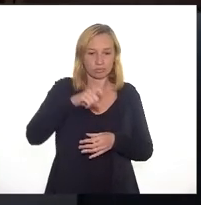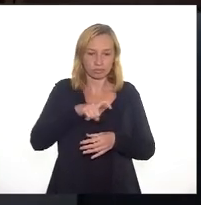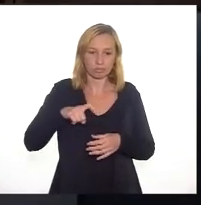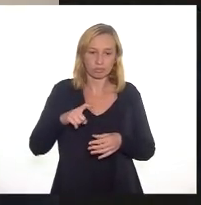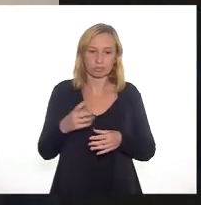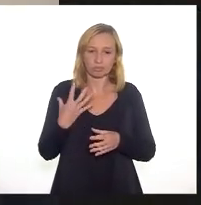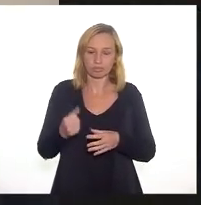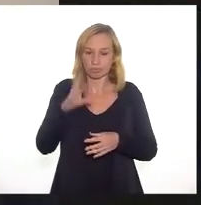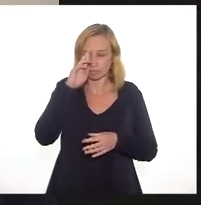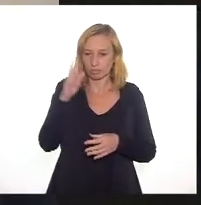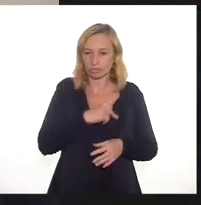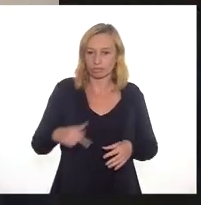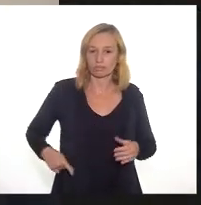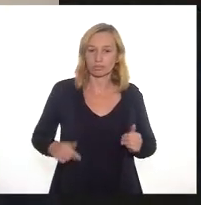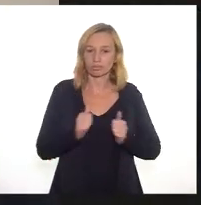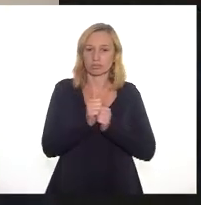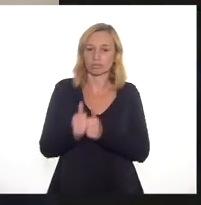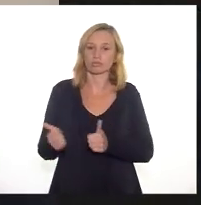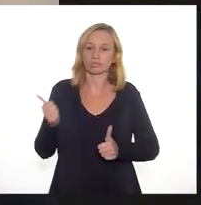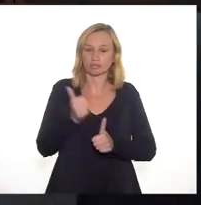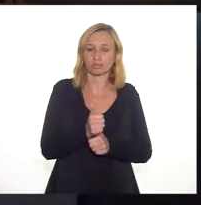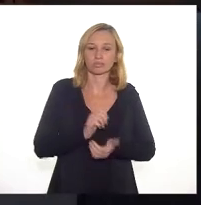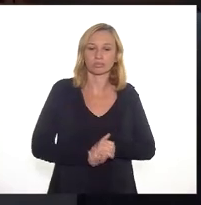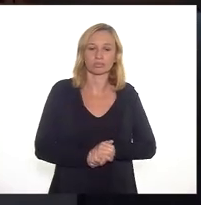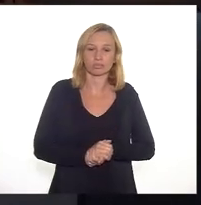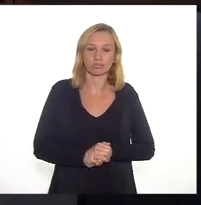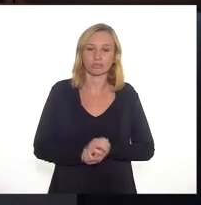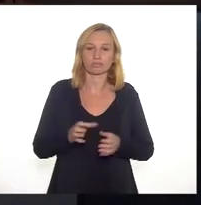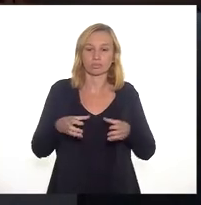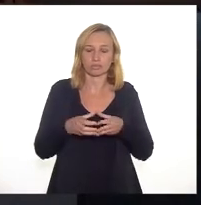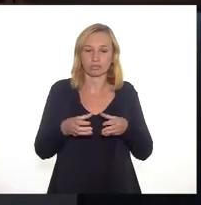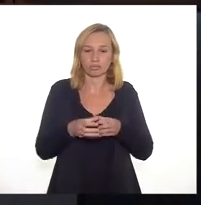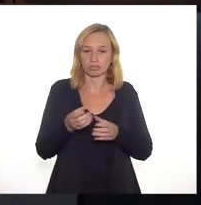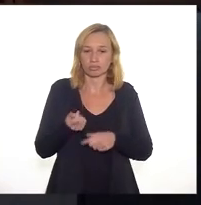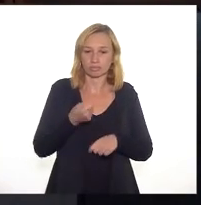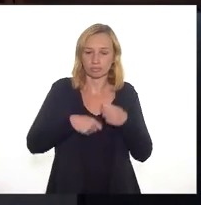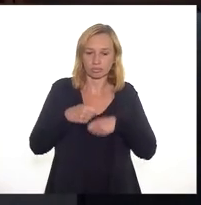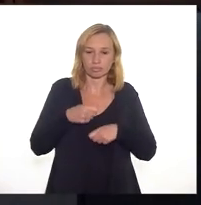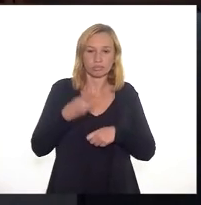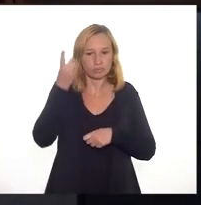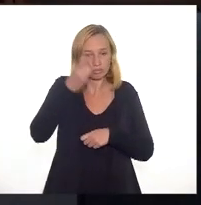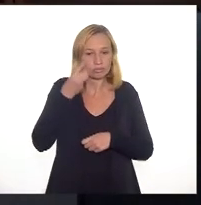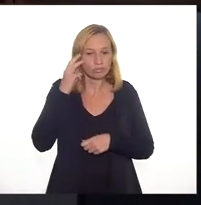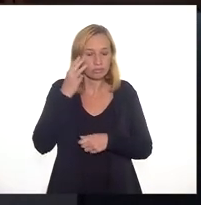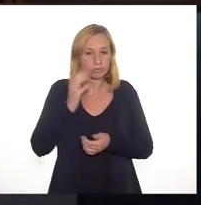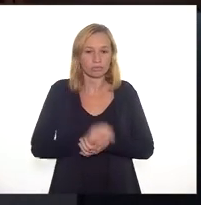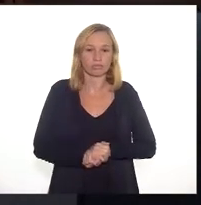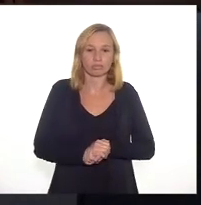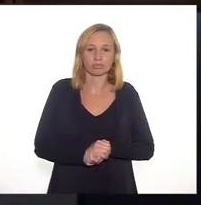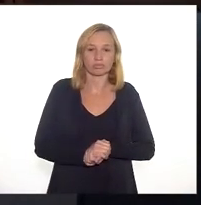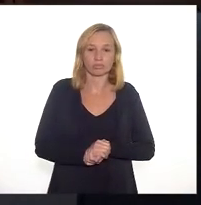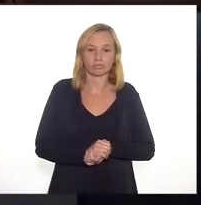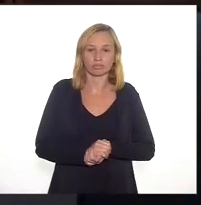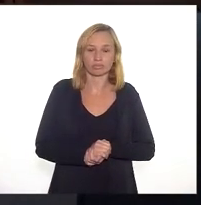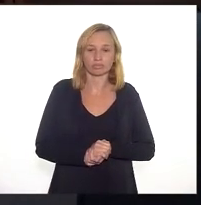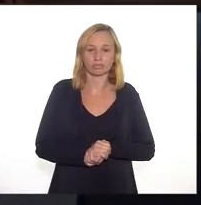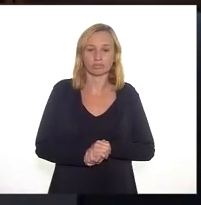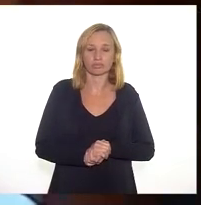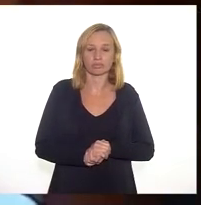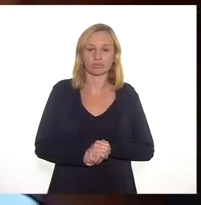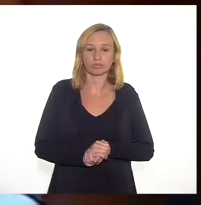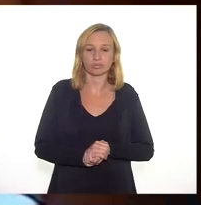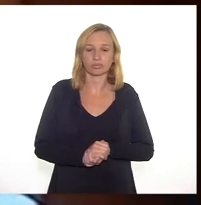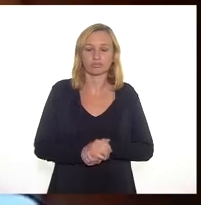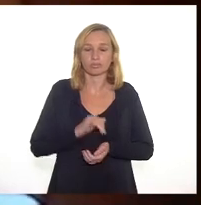Favorável, senhor presidente, acompanhando o substitutivo. Pela Comissão de Economia, deputado Valdec Carneiro. Presidente André